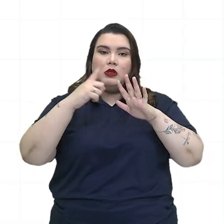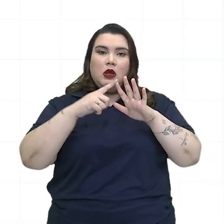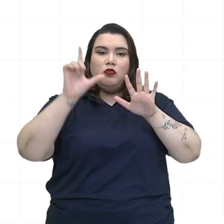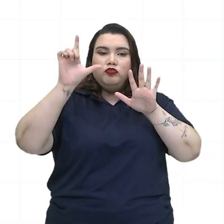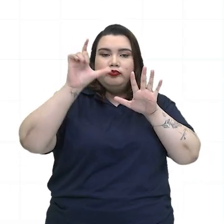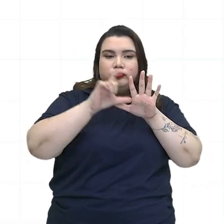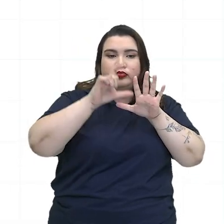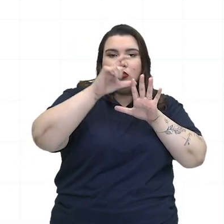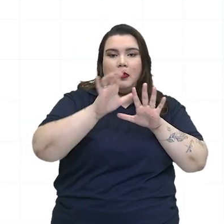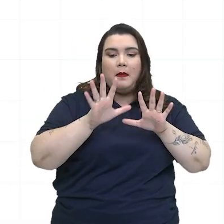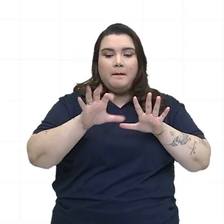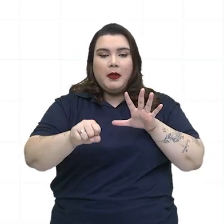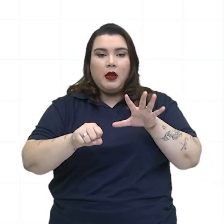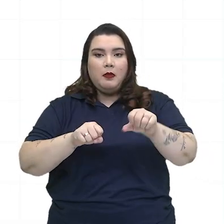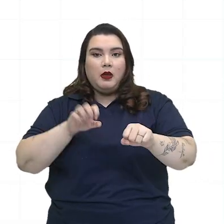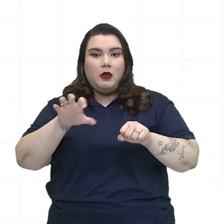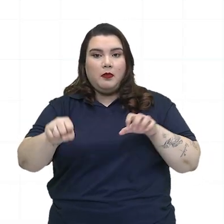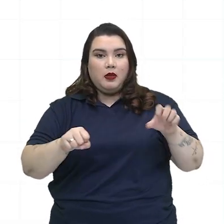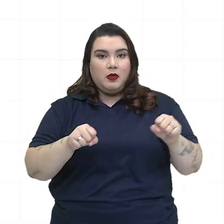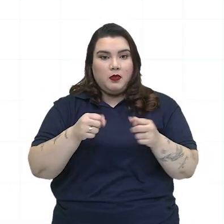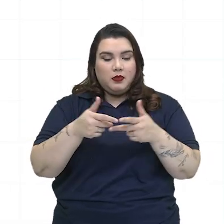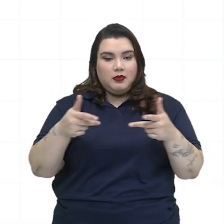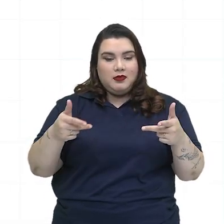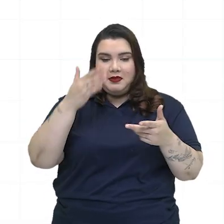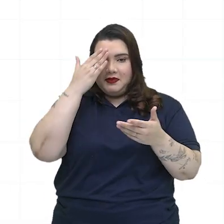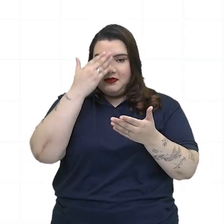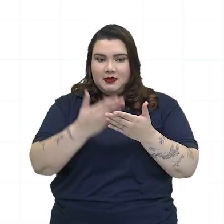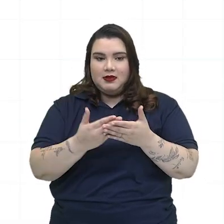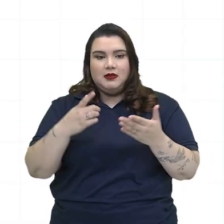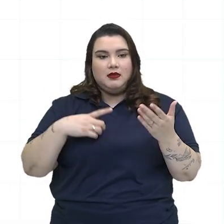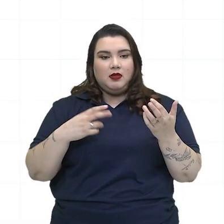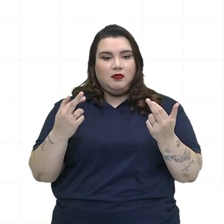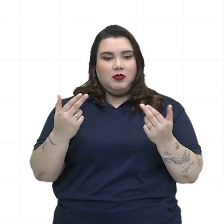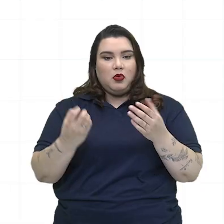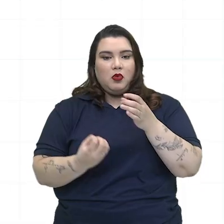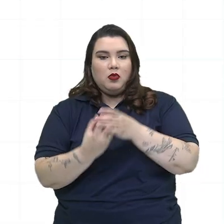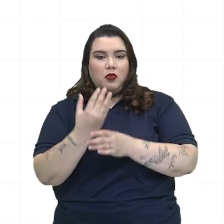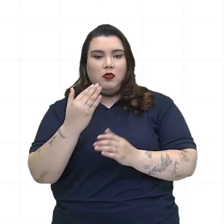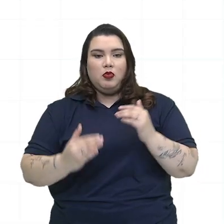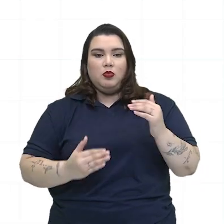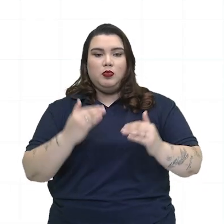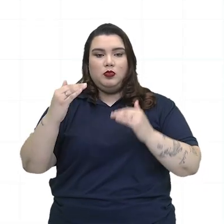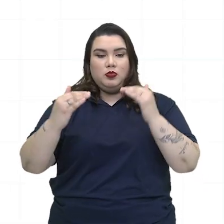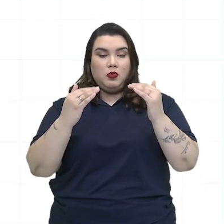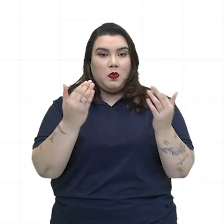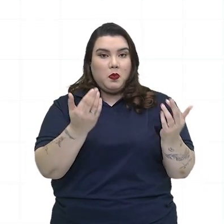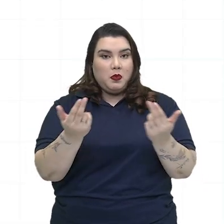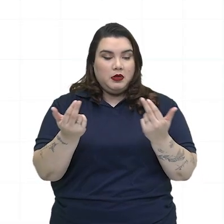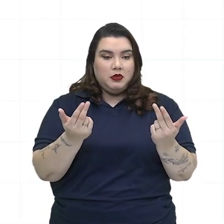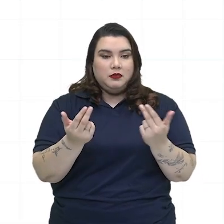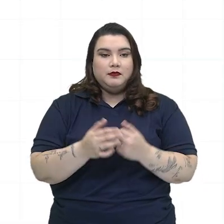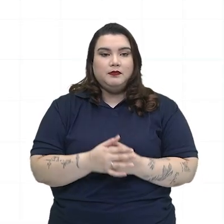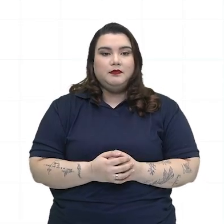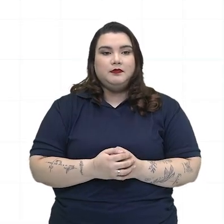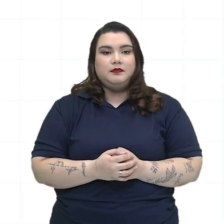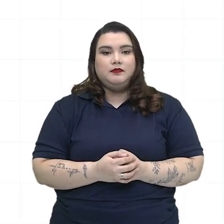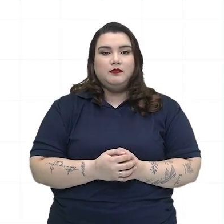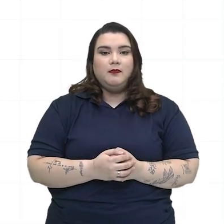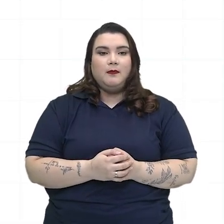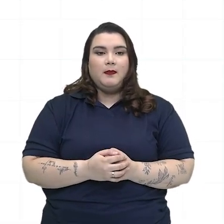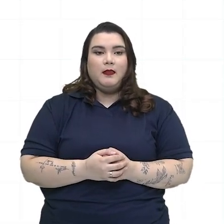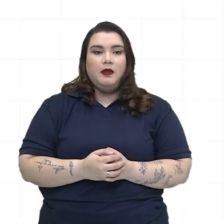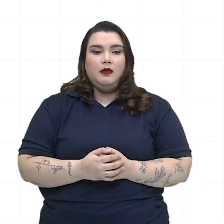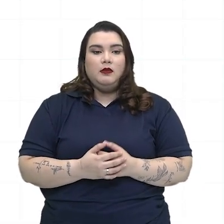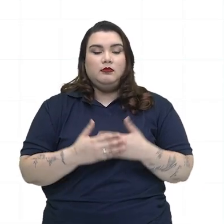para pegar objetos. E acreditem, eles têm a mesma origem evolutiva, né, são os membros superiores. Então,